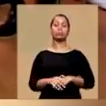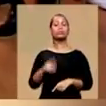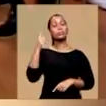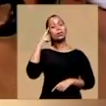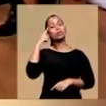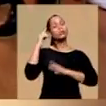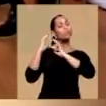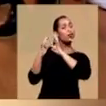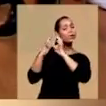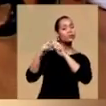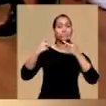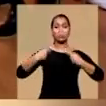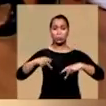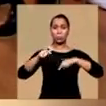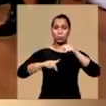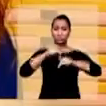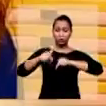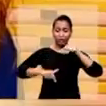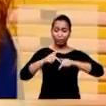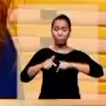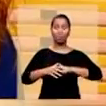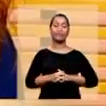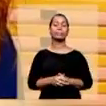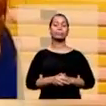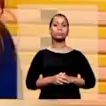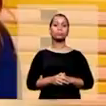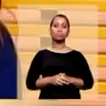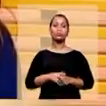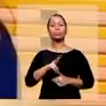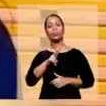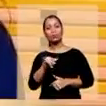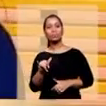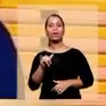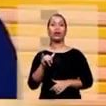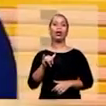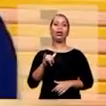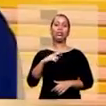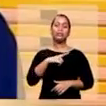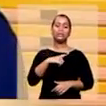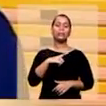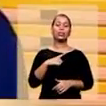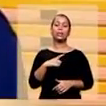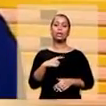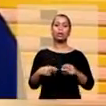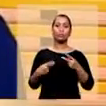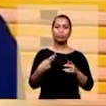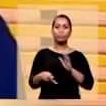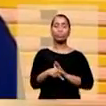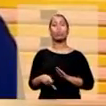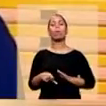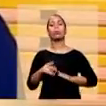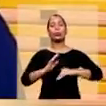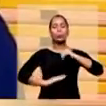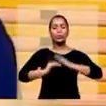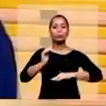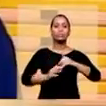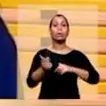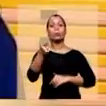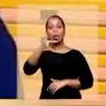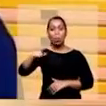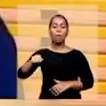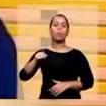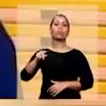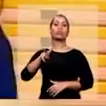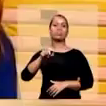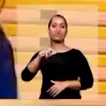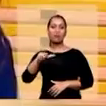numa reflexão de carreira, vai ser um formato de profissional para outras